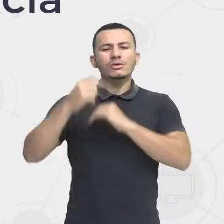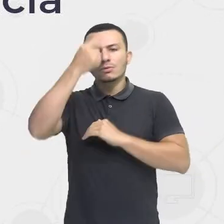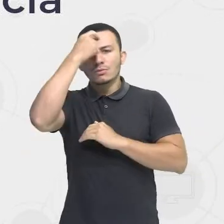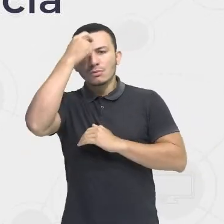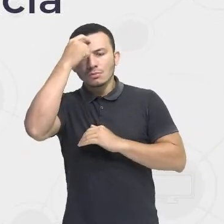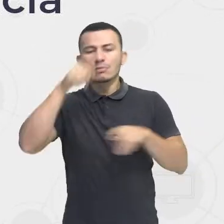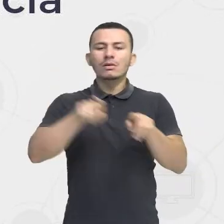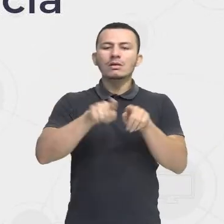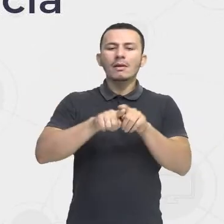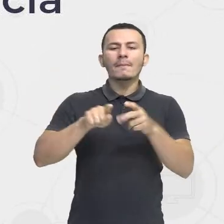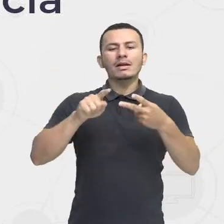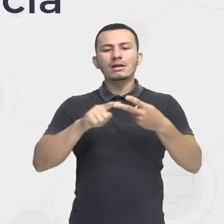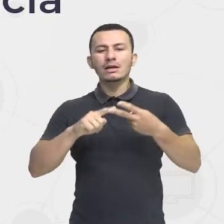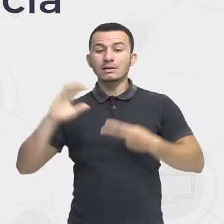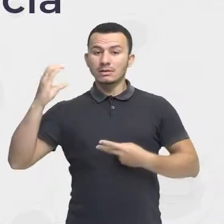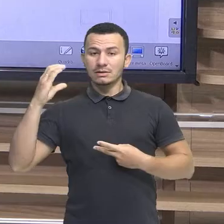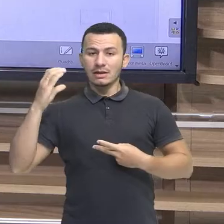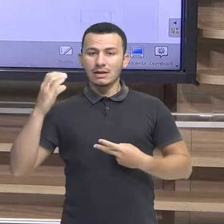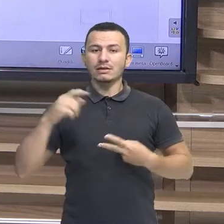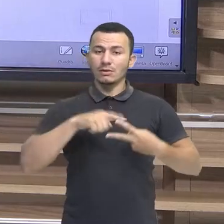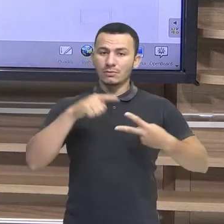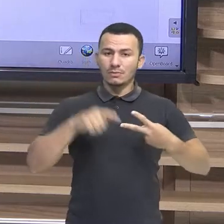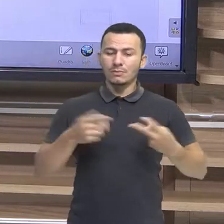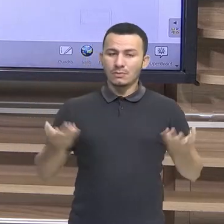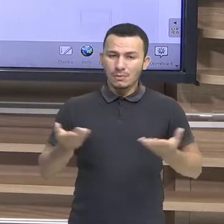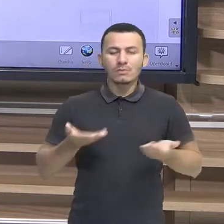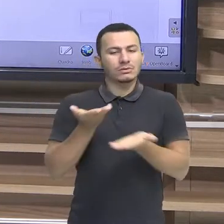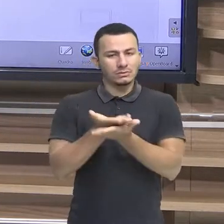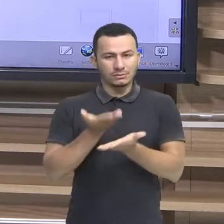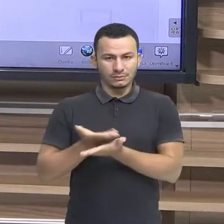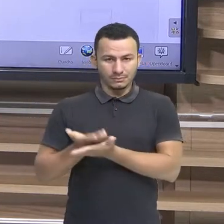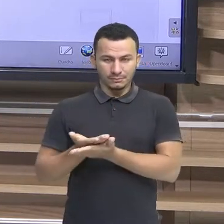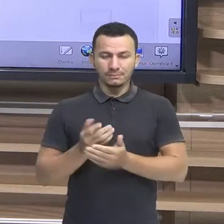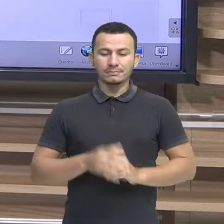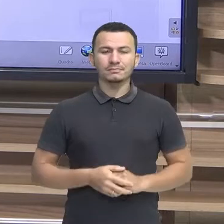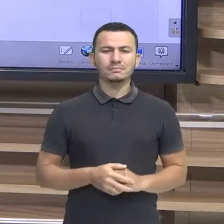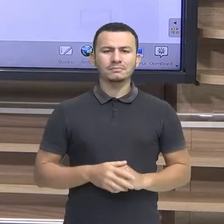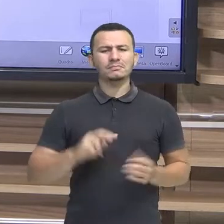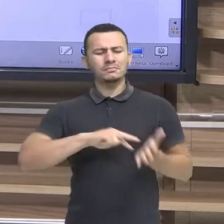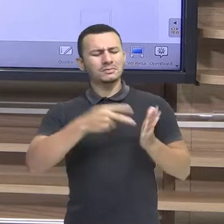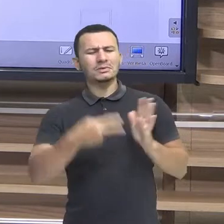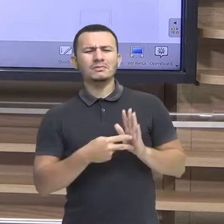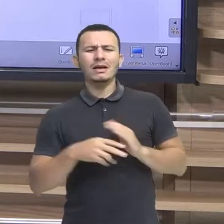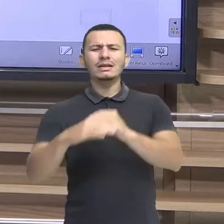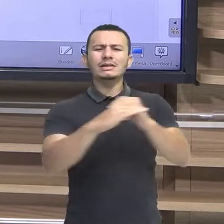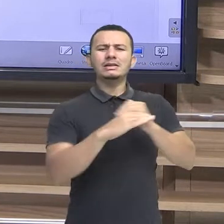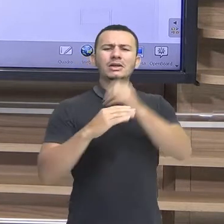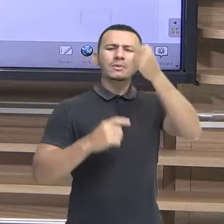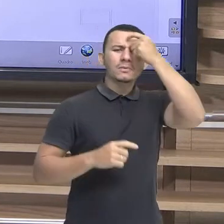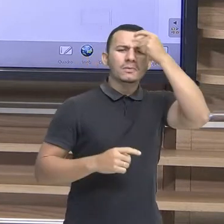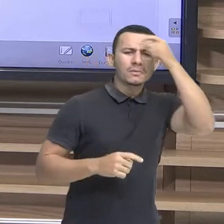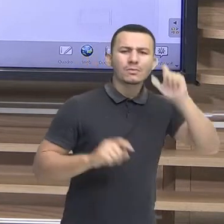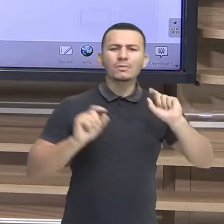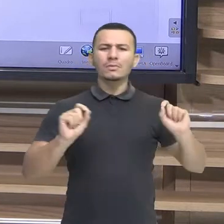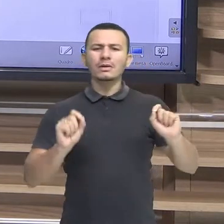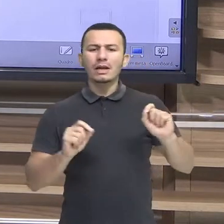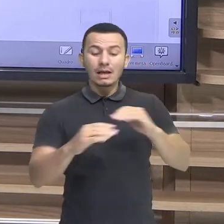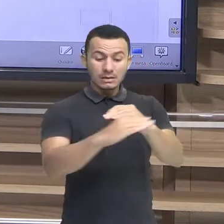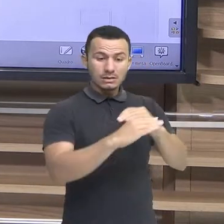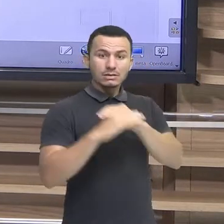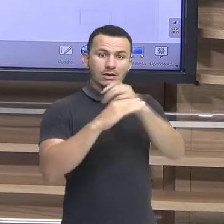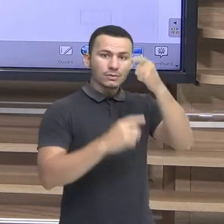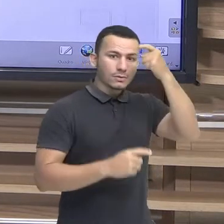a ciência. Tá bom? Então esse aí é o assunto da aula de hoje. O que é isso, né? O que é o senso comum? Quando a gente fala em